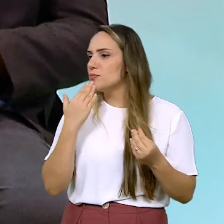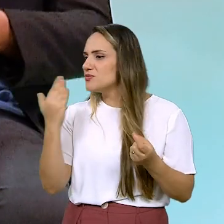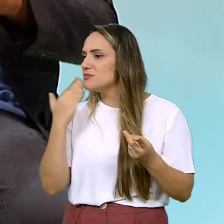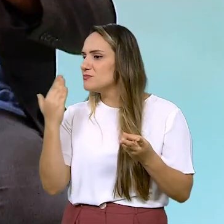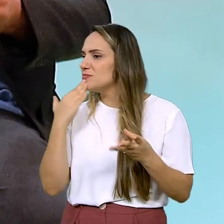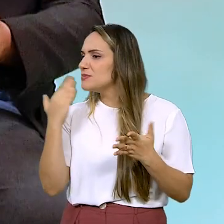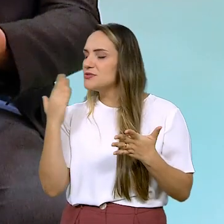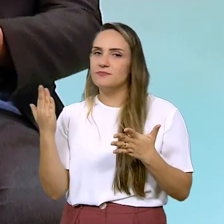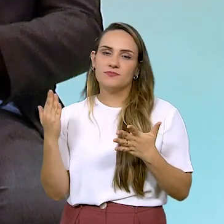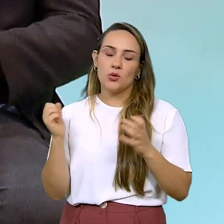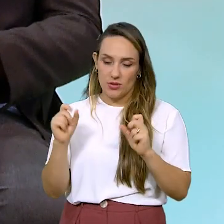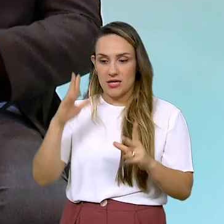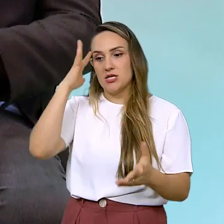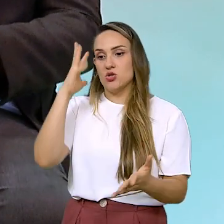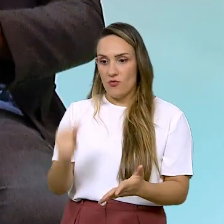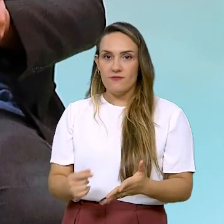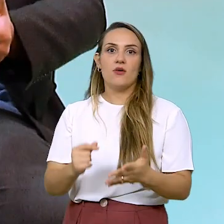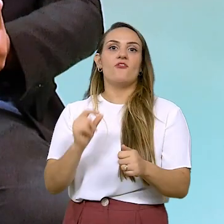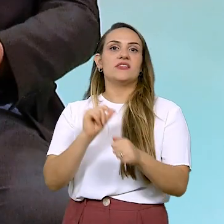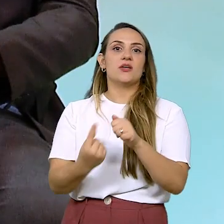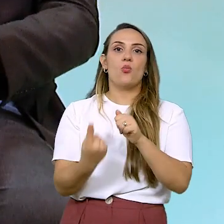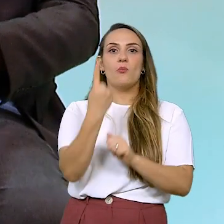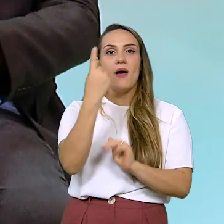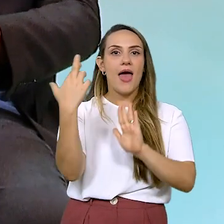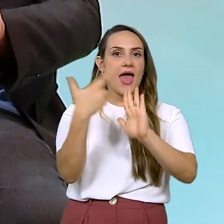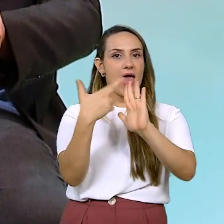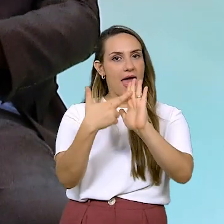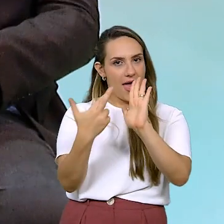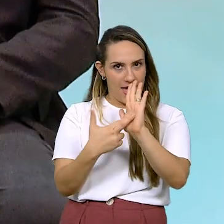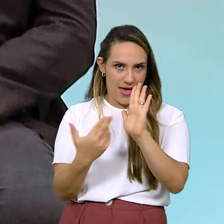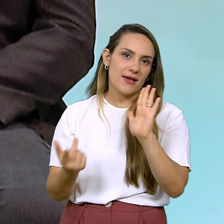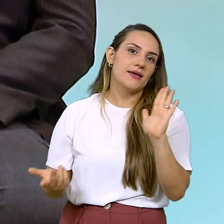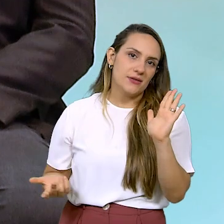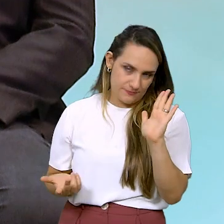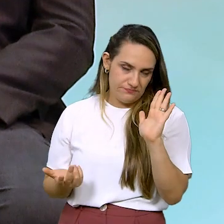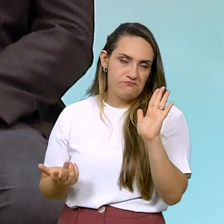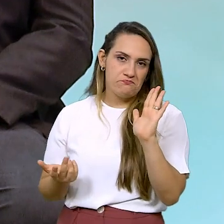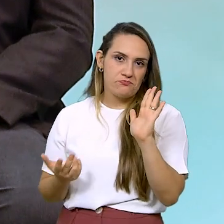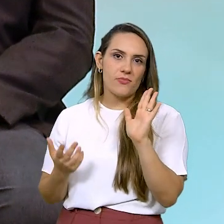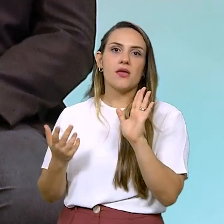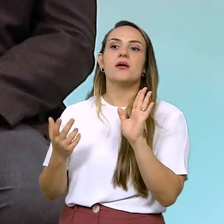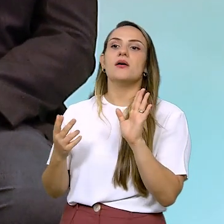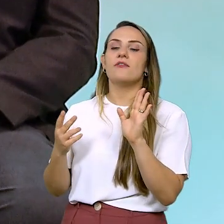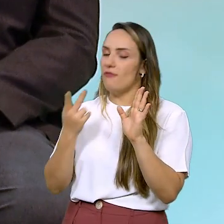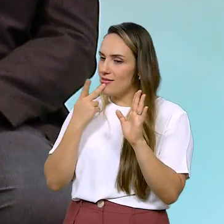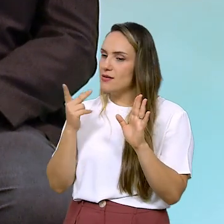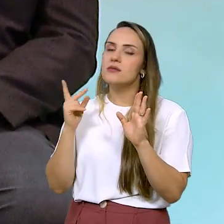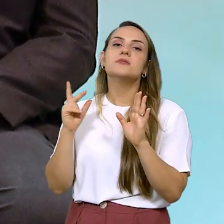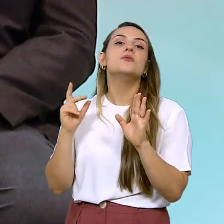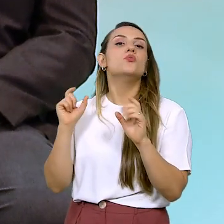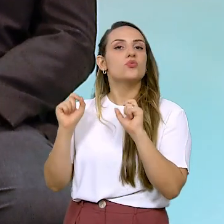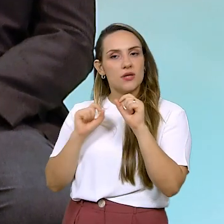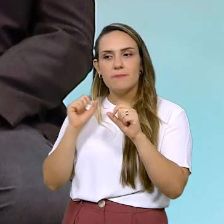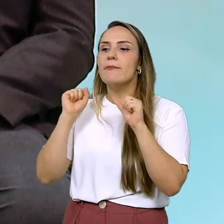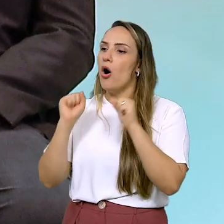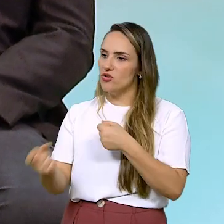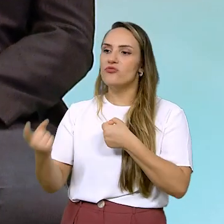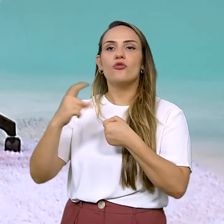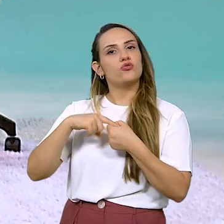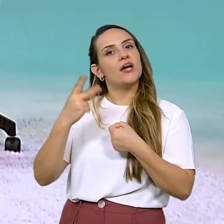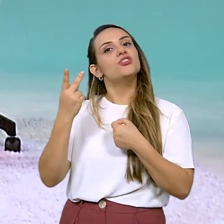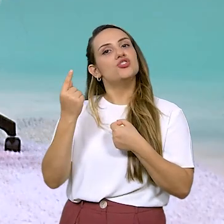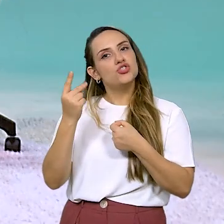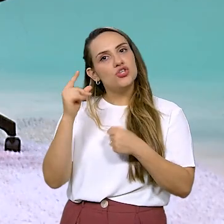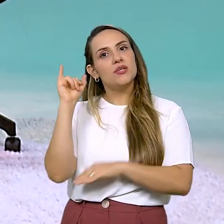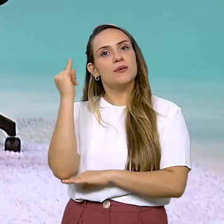acabou se decidindo e lançando essa decisão, vamos dizer assim, essa decisão administrativa, permitindo, portanto, a restituição de PIS e COFINS